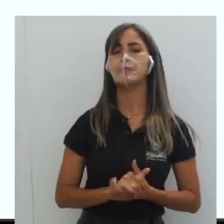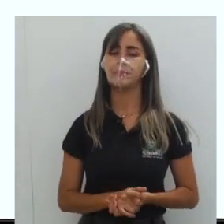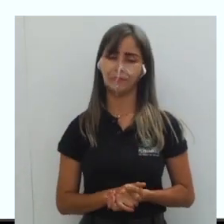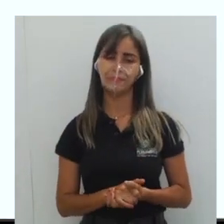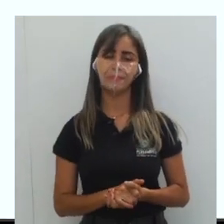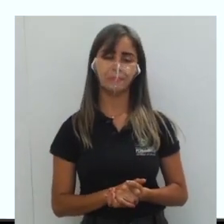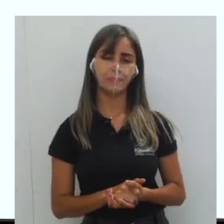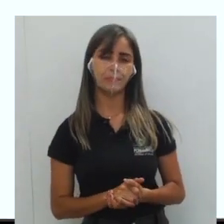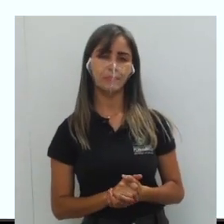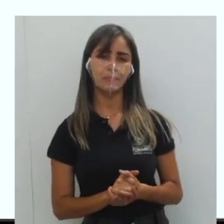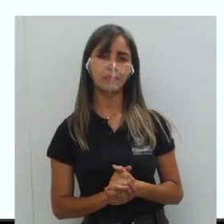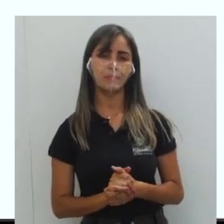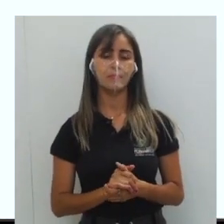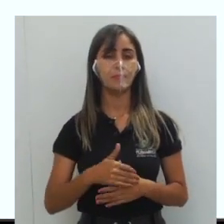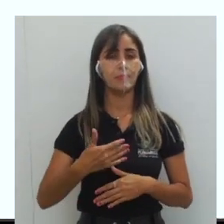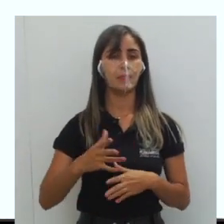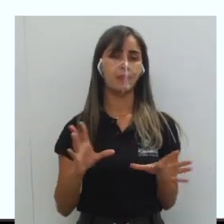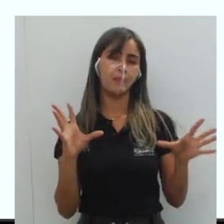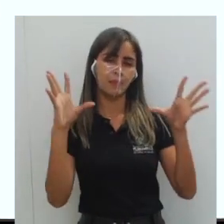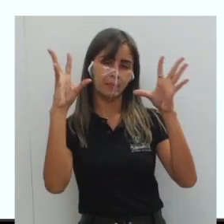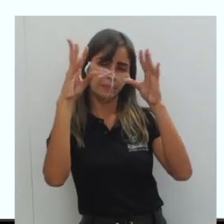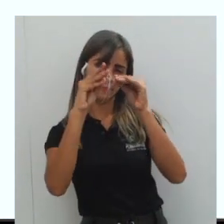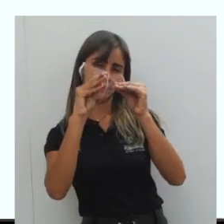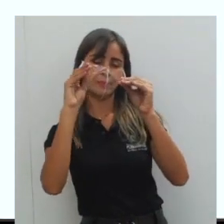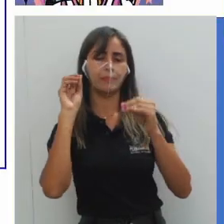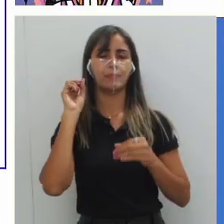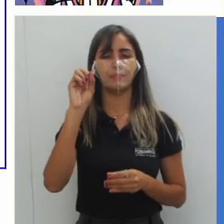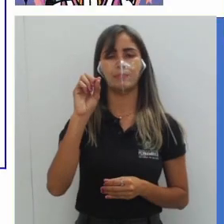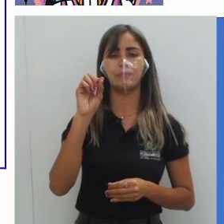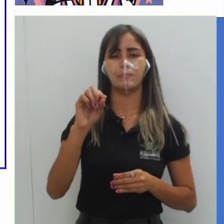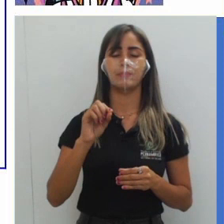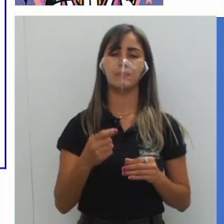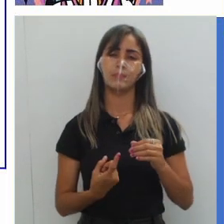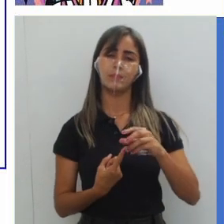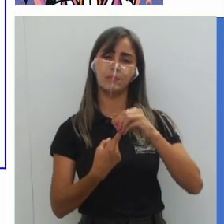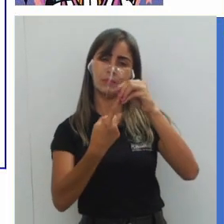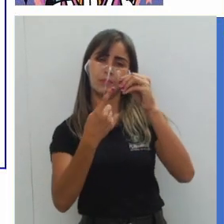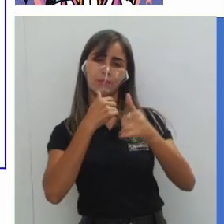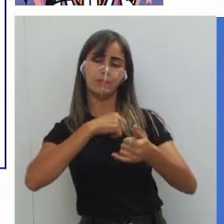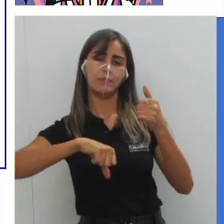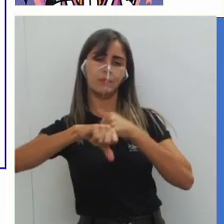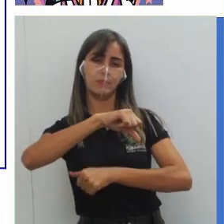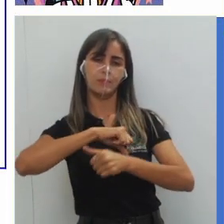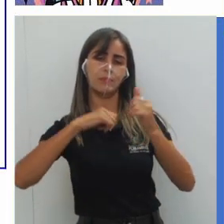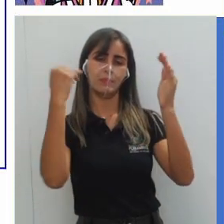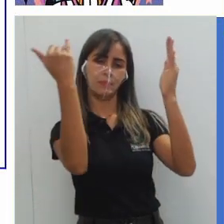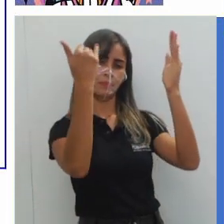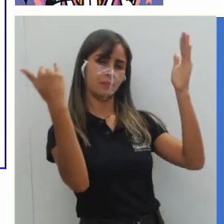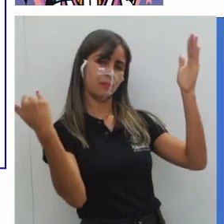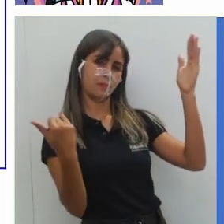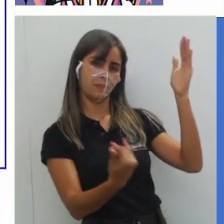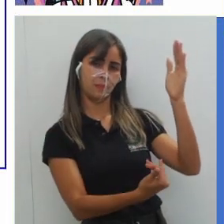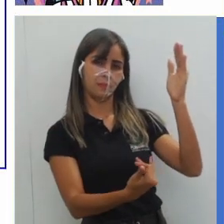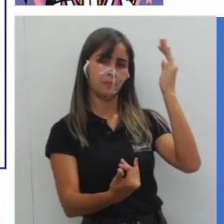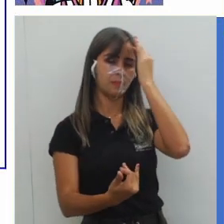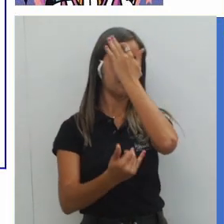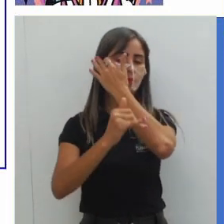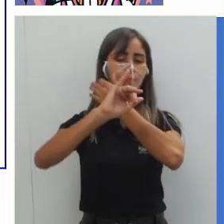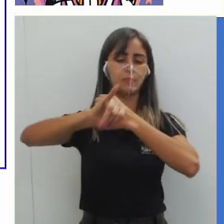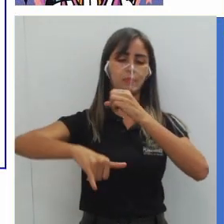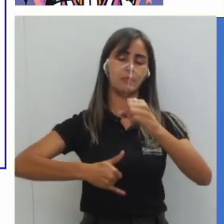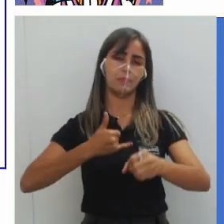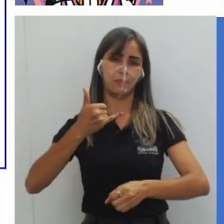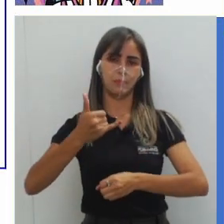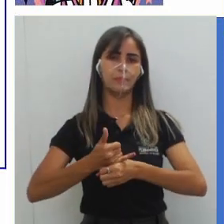que, earlier than, mais cedo que, e aí a única coisa que muda abaixo é